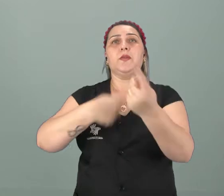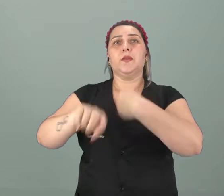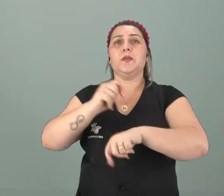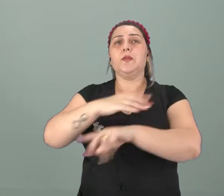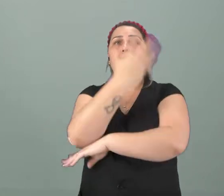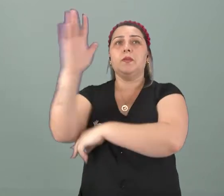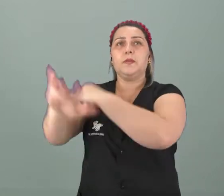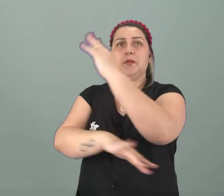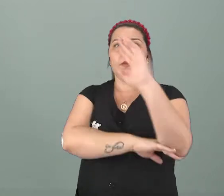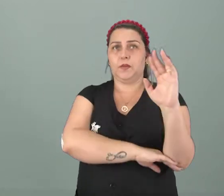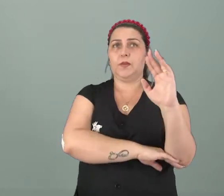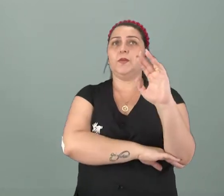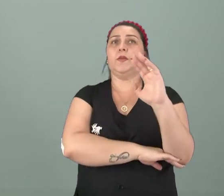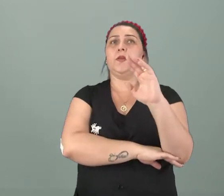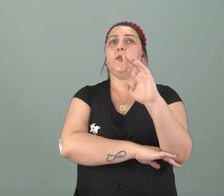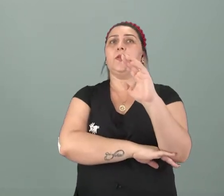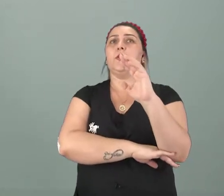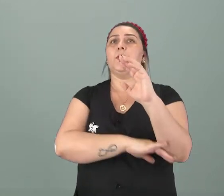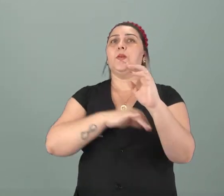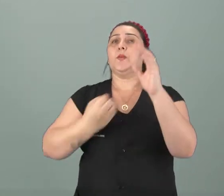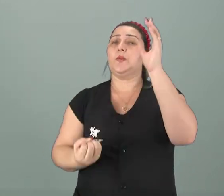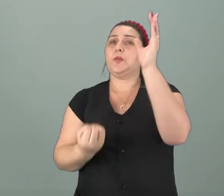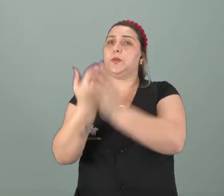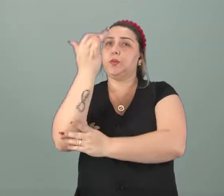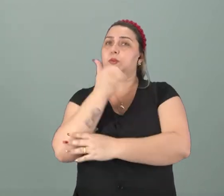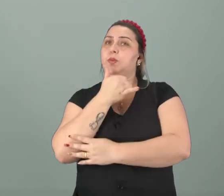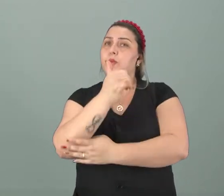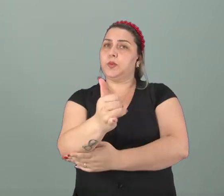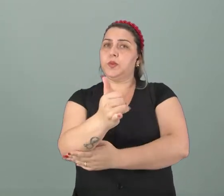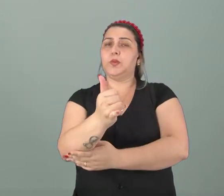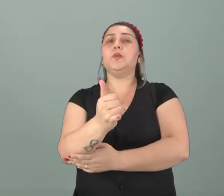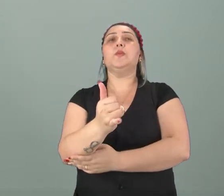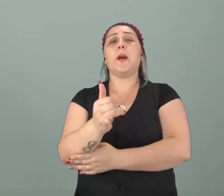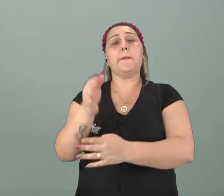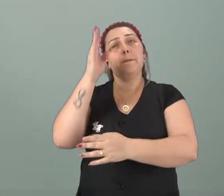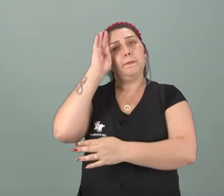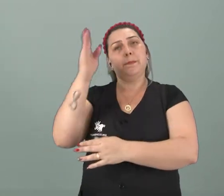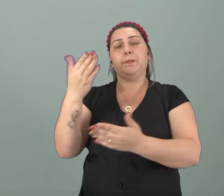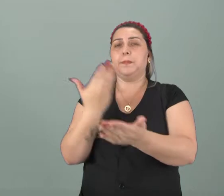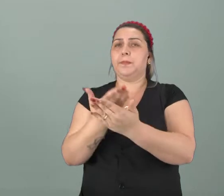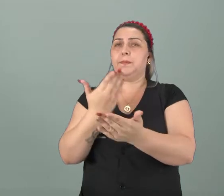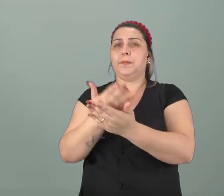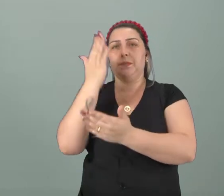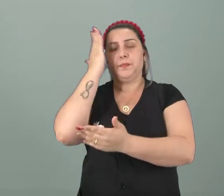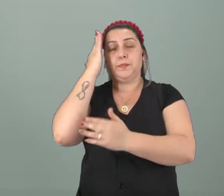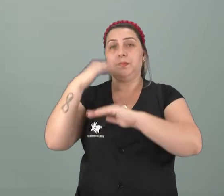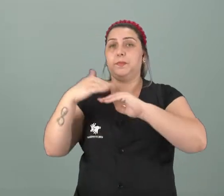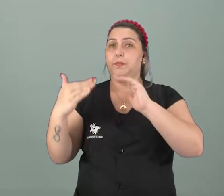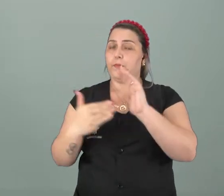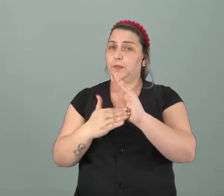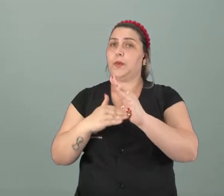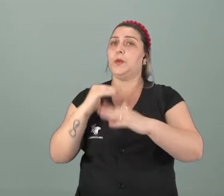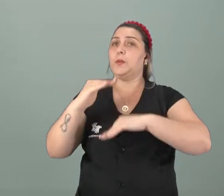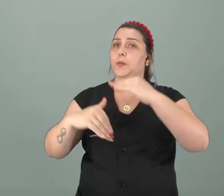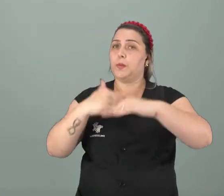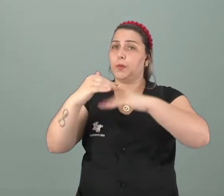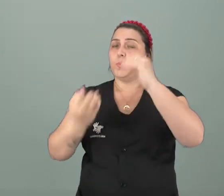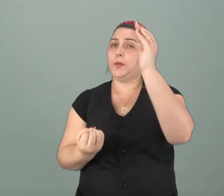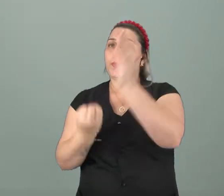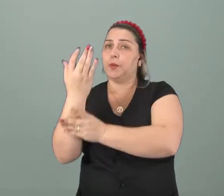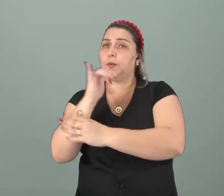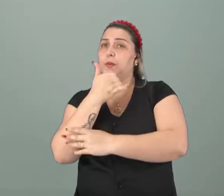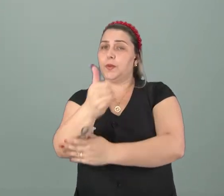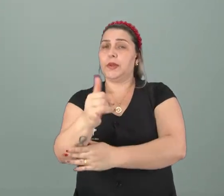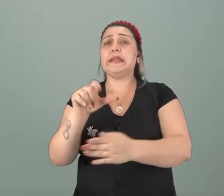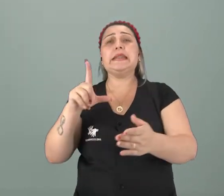e ambientais nos processos de geração de energia, tá? O ponto principal da aula é entender que todo o processo de produção de energia